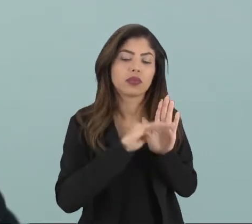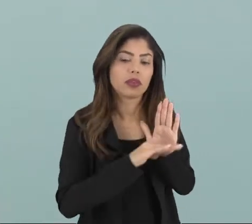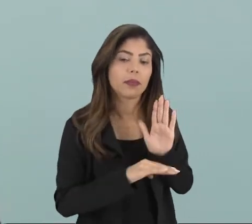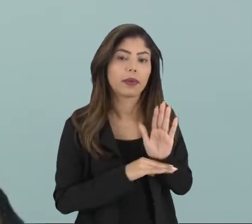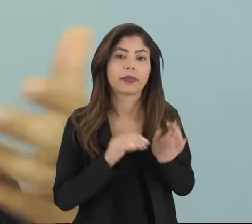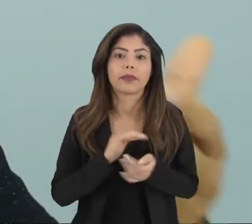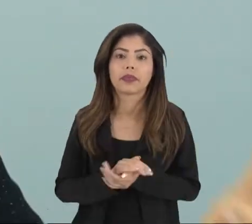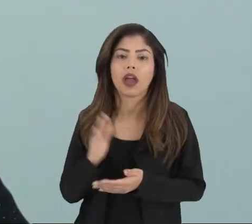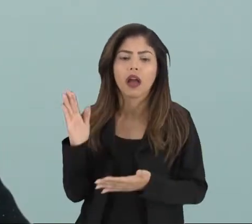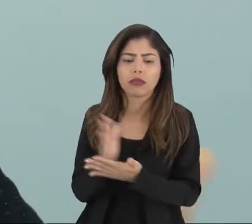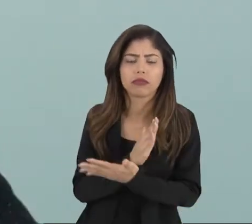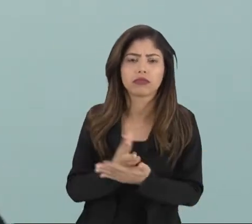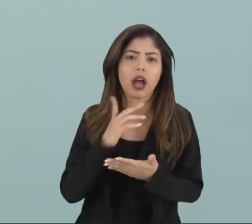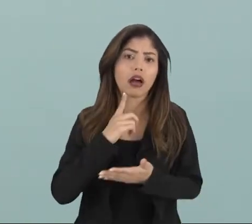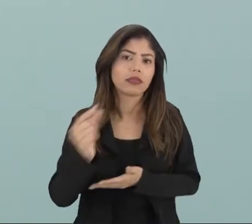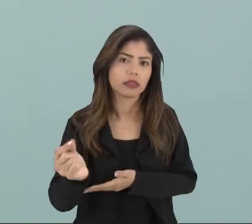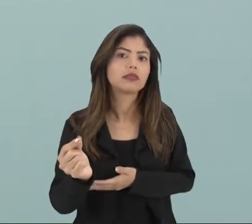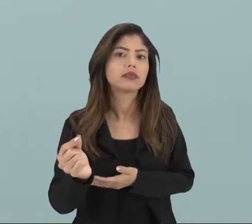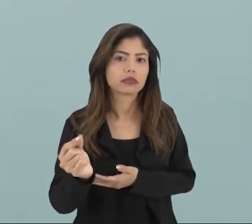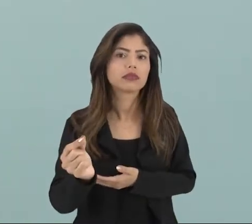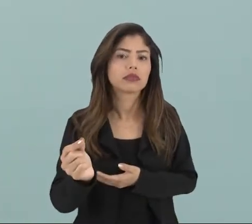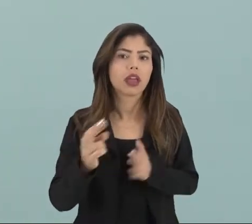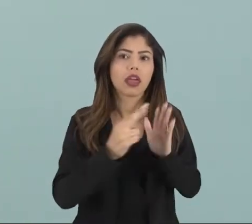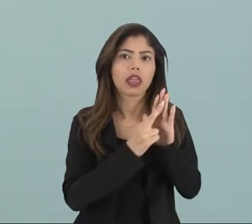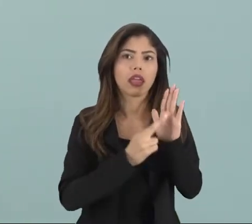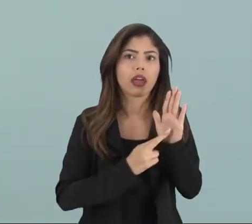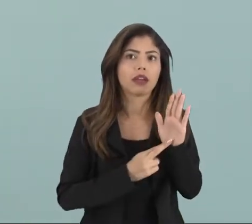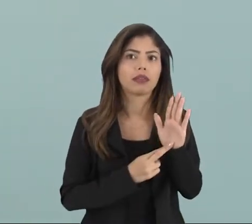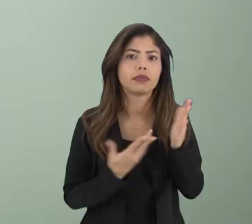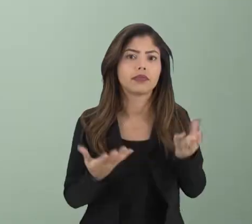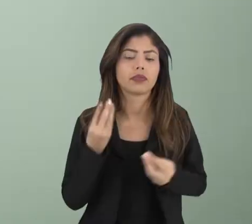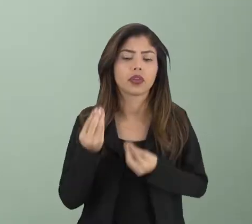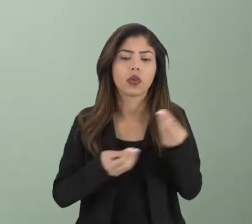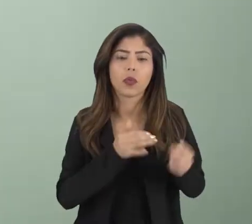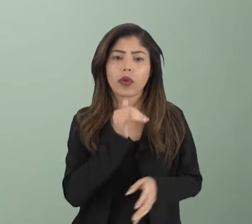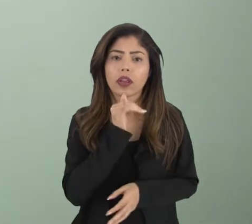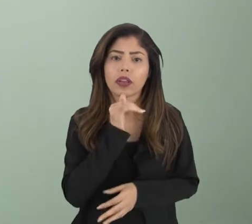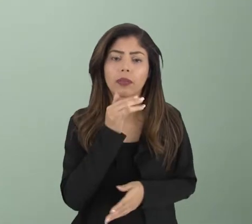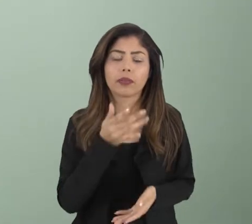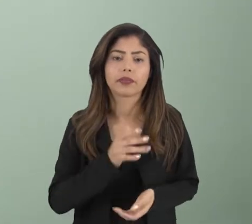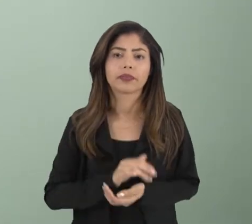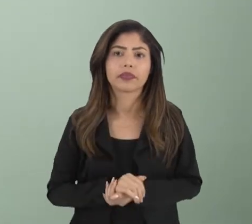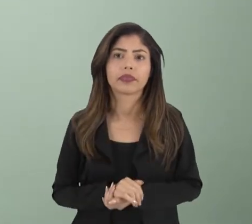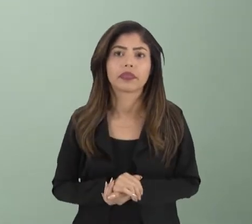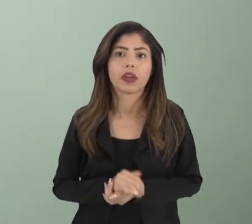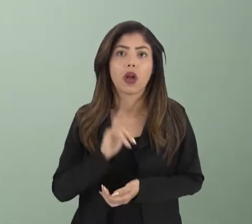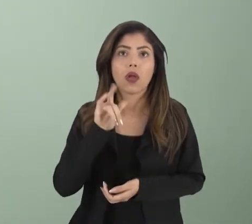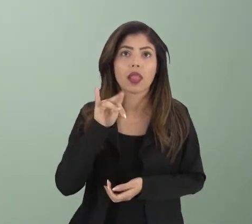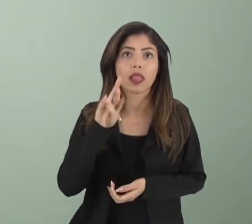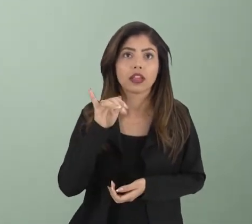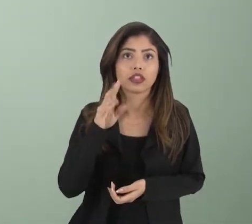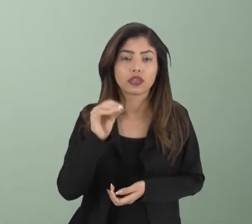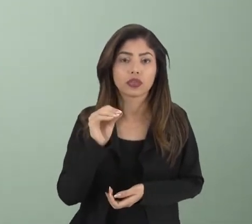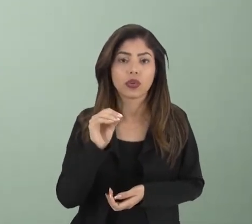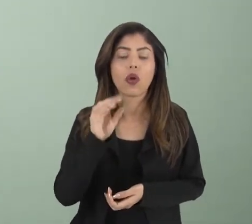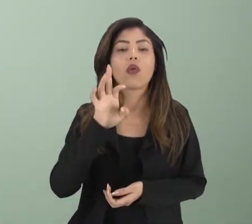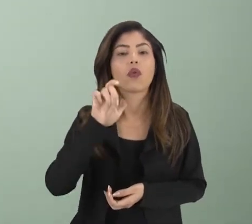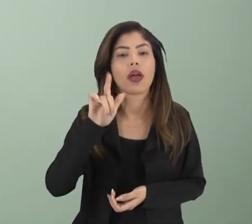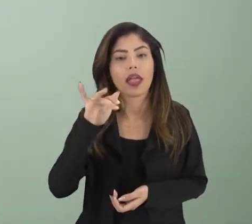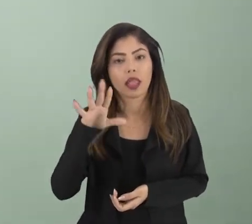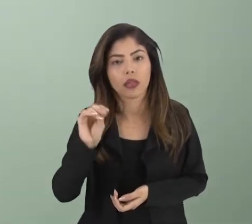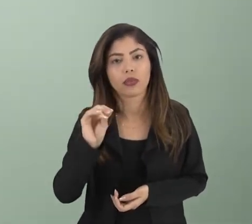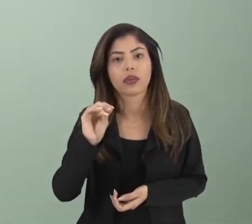elementos fogem a essa regra do quinteto, como por exemplo o lítio, o hélio,